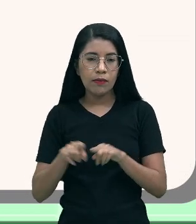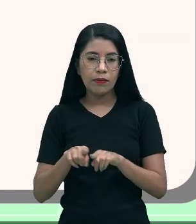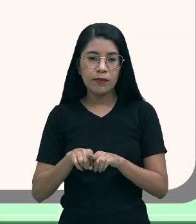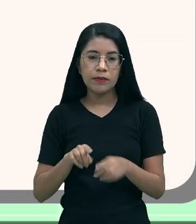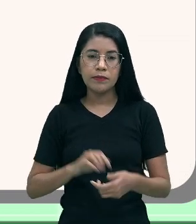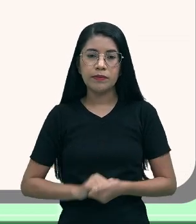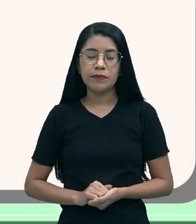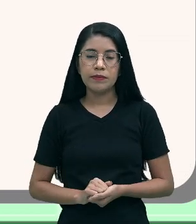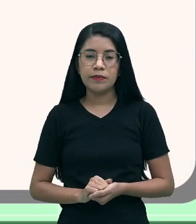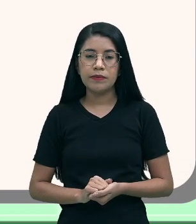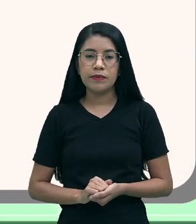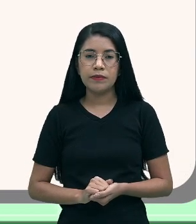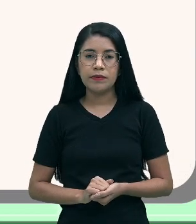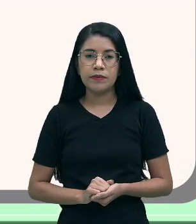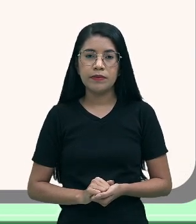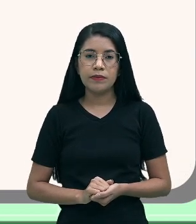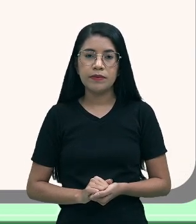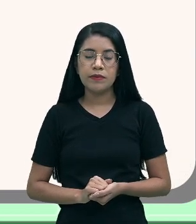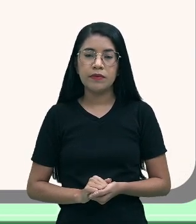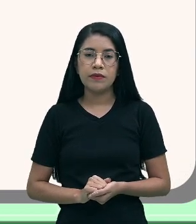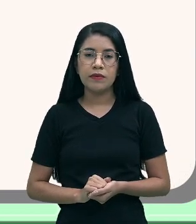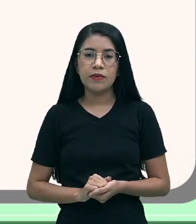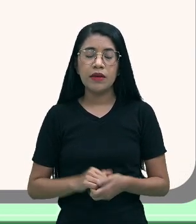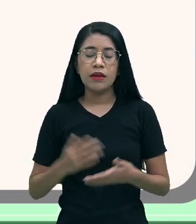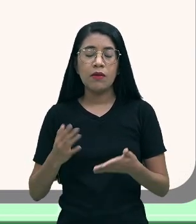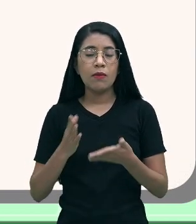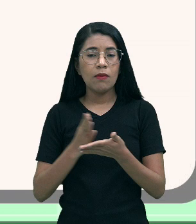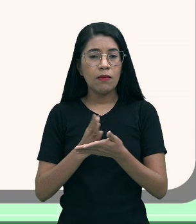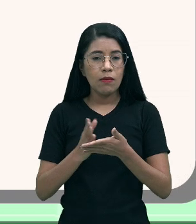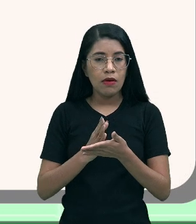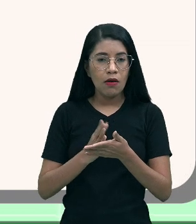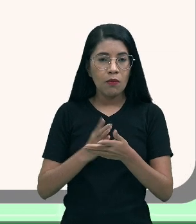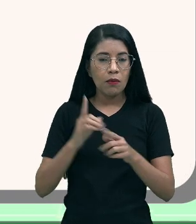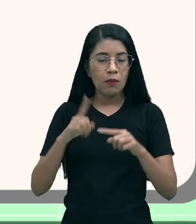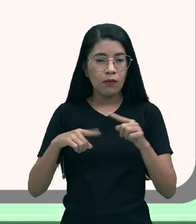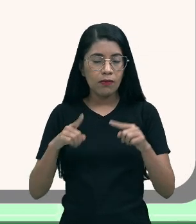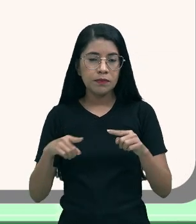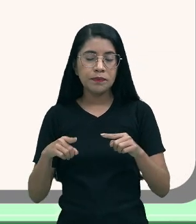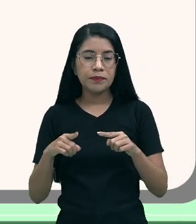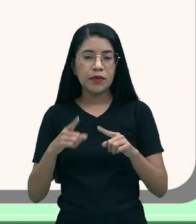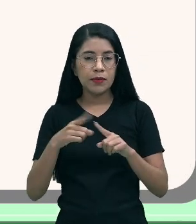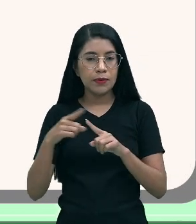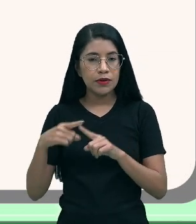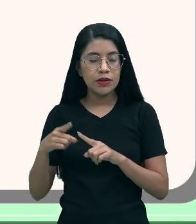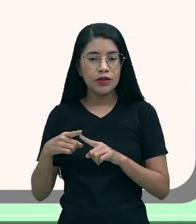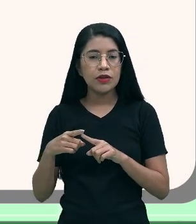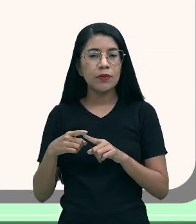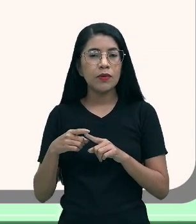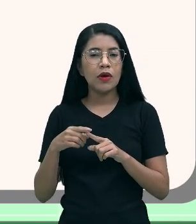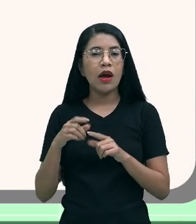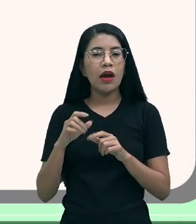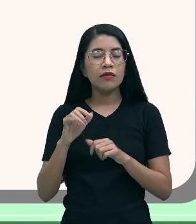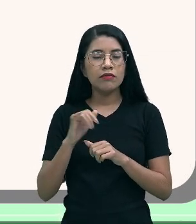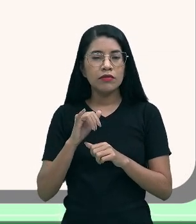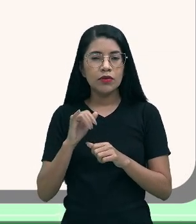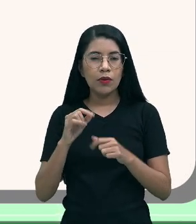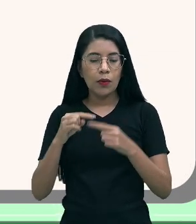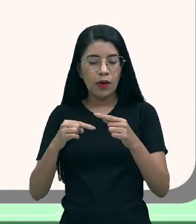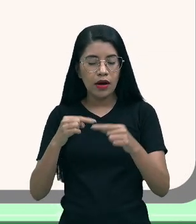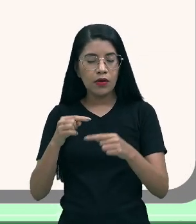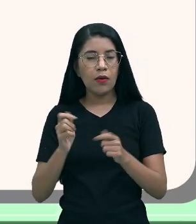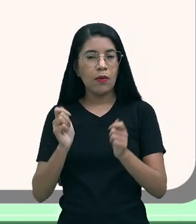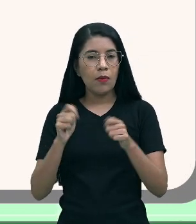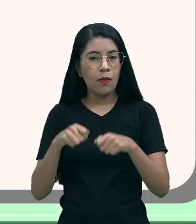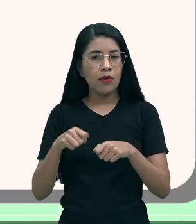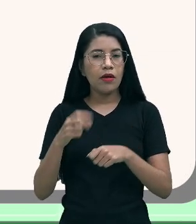potencial. Então, alguns resistores, eles conseguem manter o valor de sua